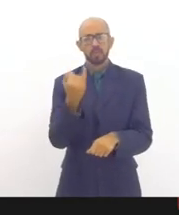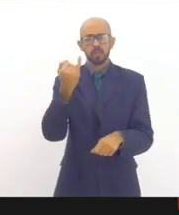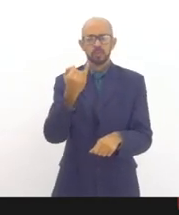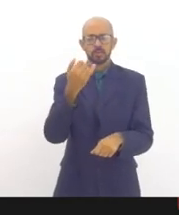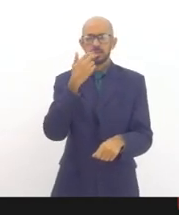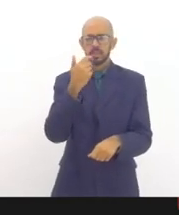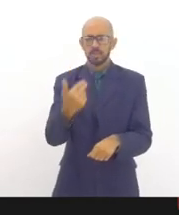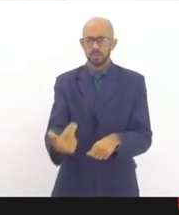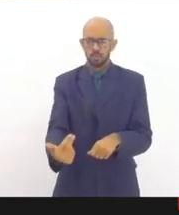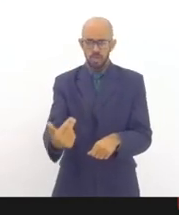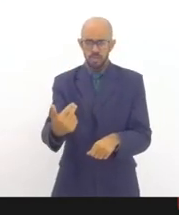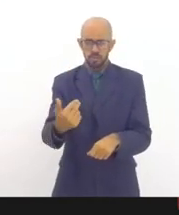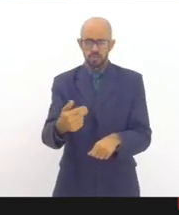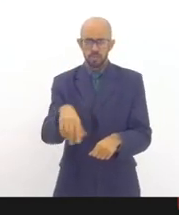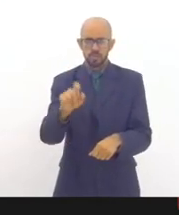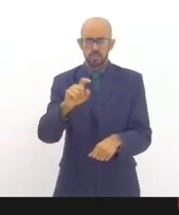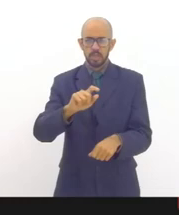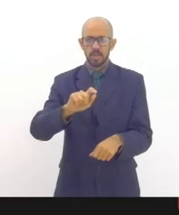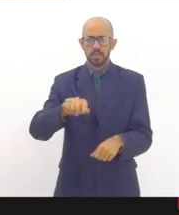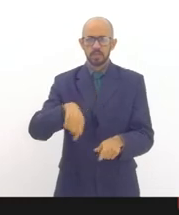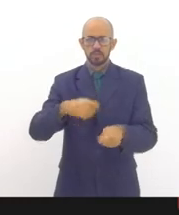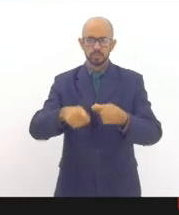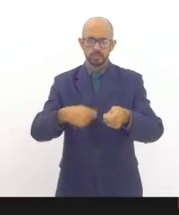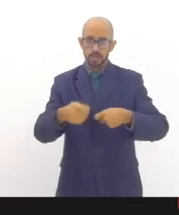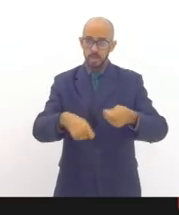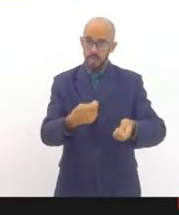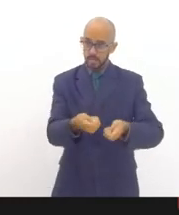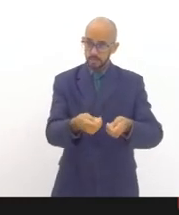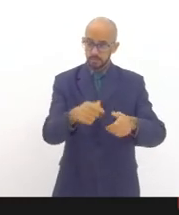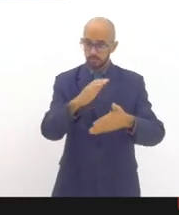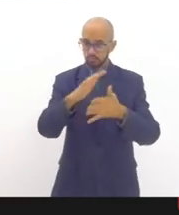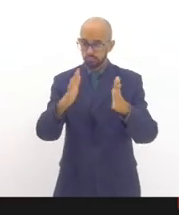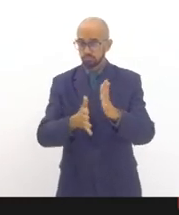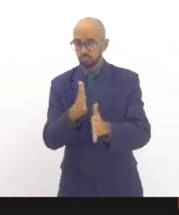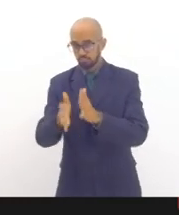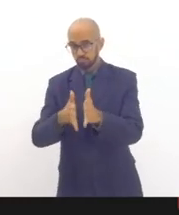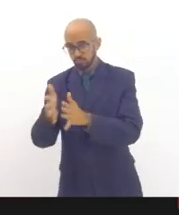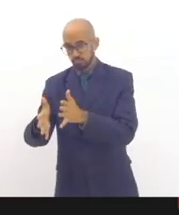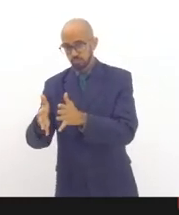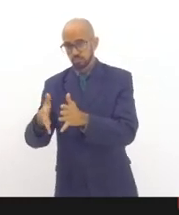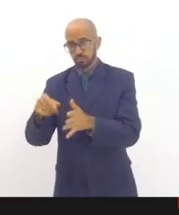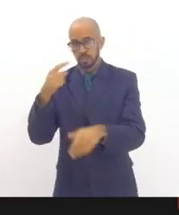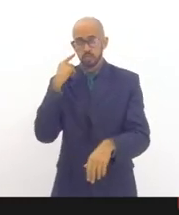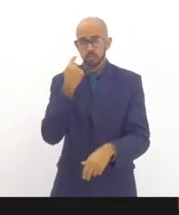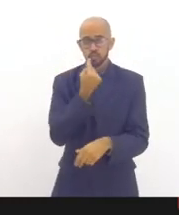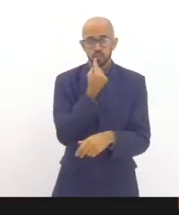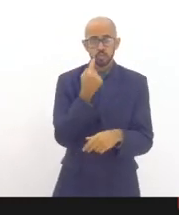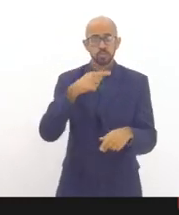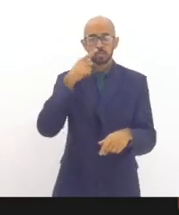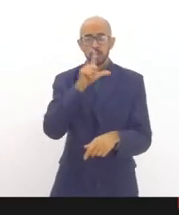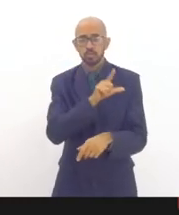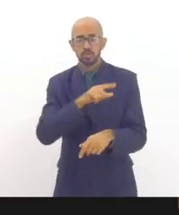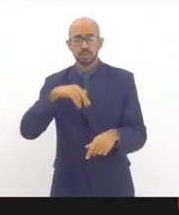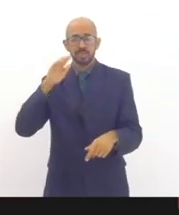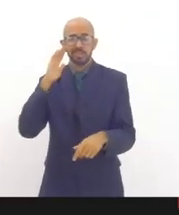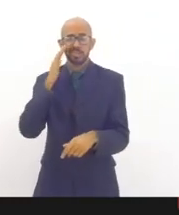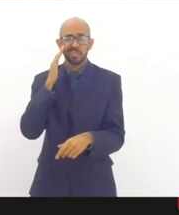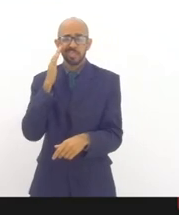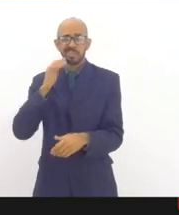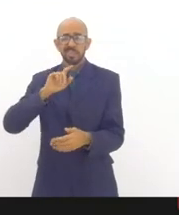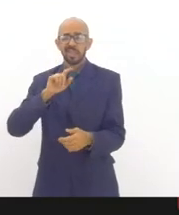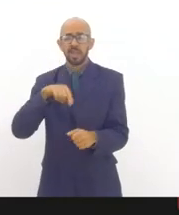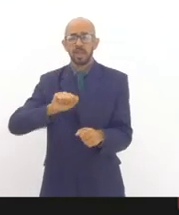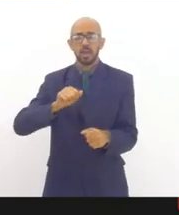linguagem, da linguagem de signos, como meio de comunicação entre os surdos, no sentido de garantir que todos eles tenham